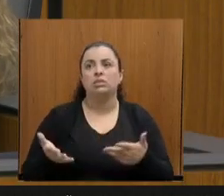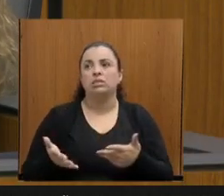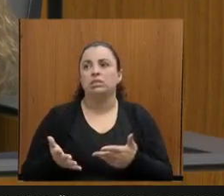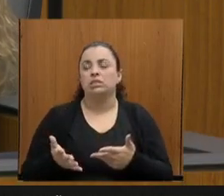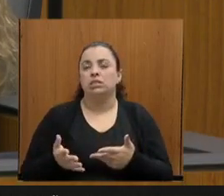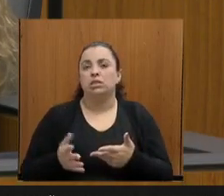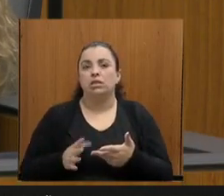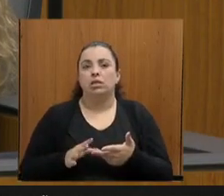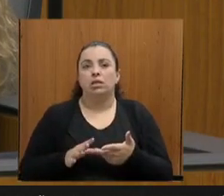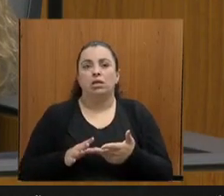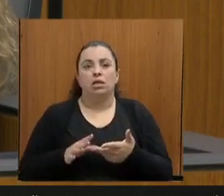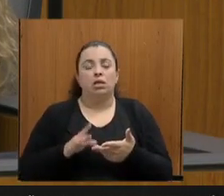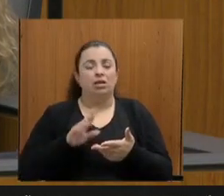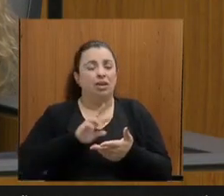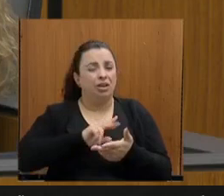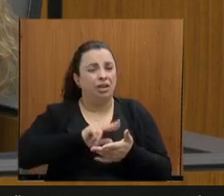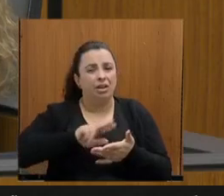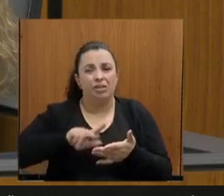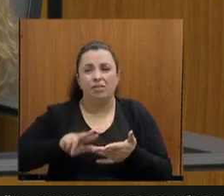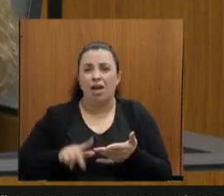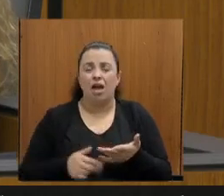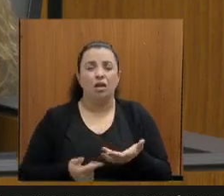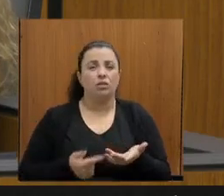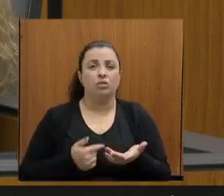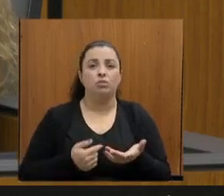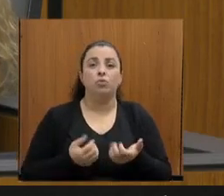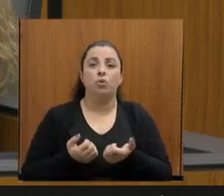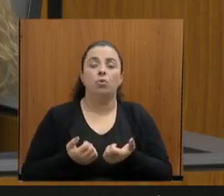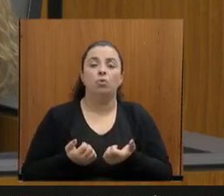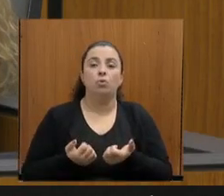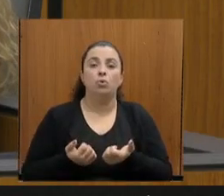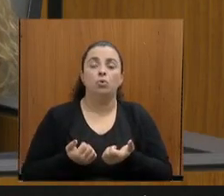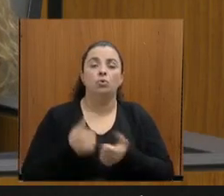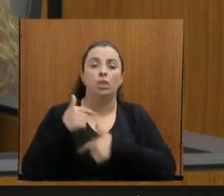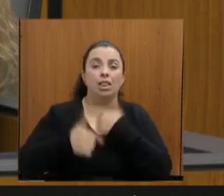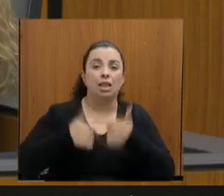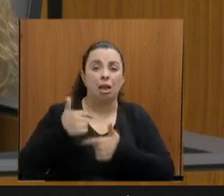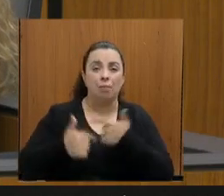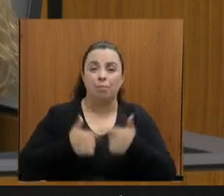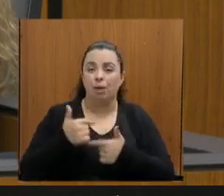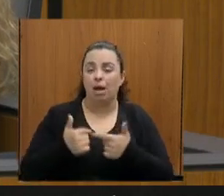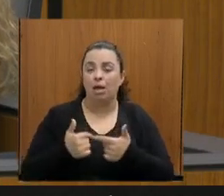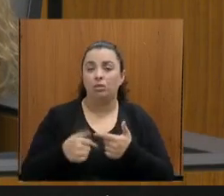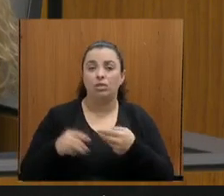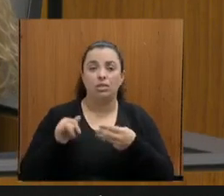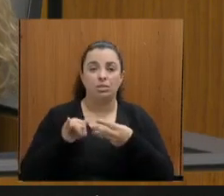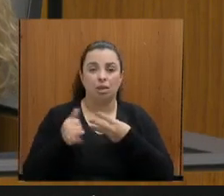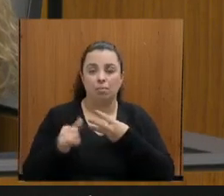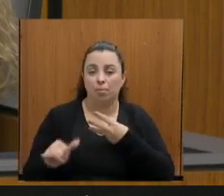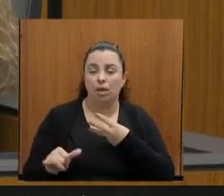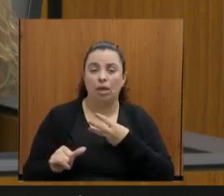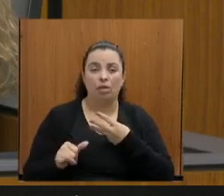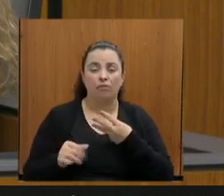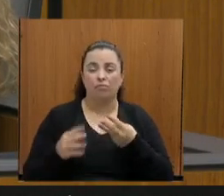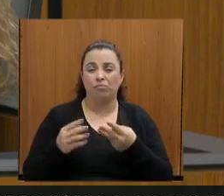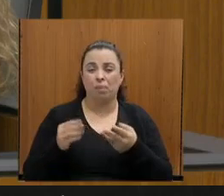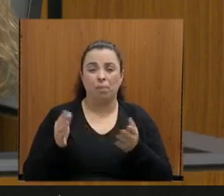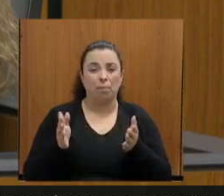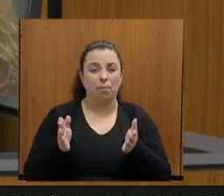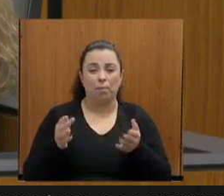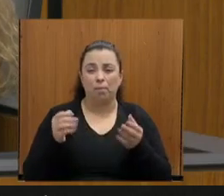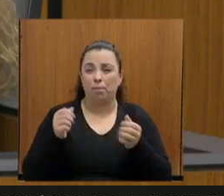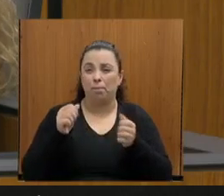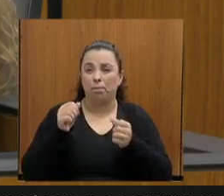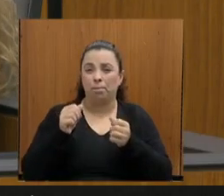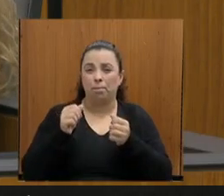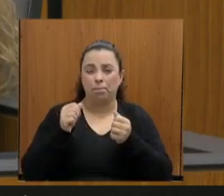precarização da prestação de serviço da Cemig e das práticas de assédio moral e atos abusivos em desfavor dos seus